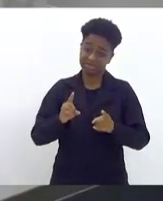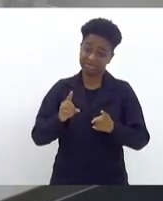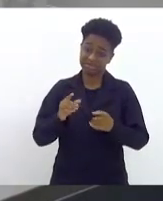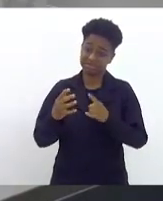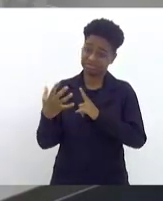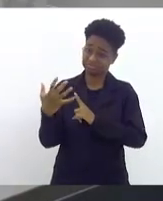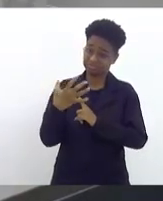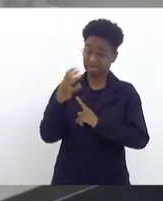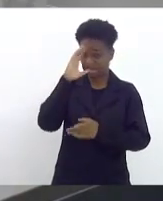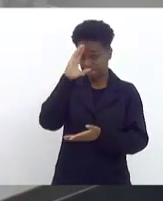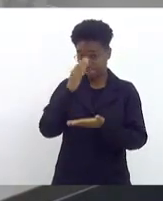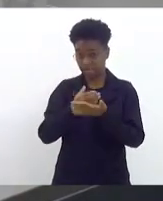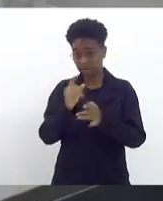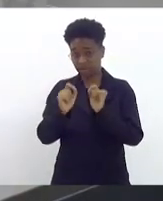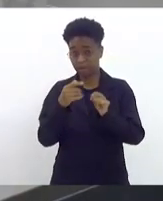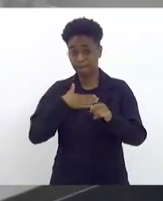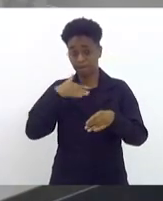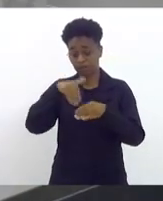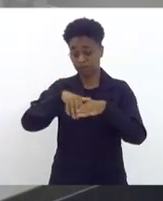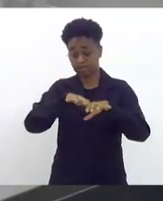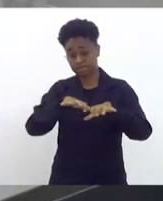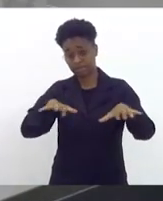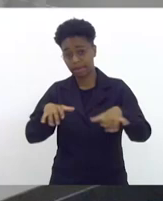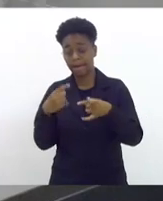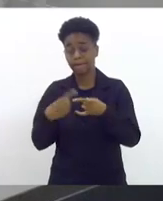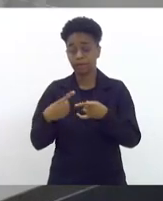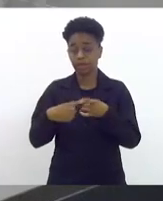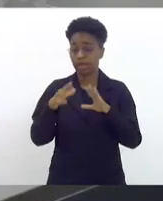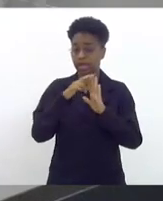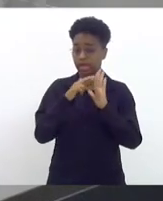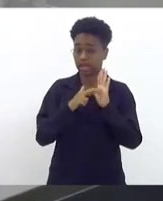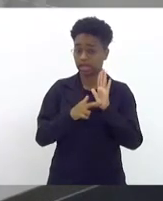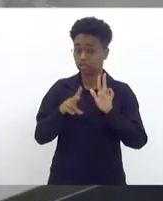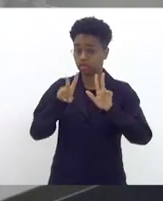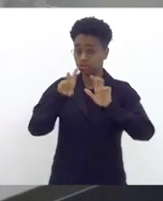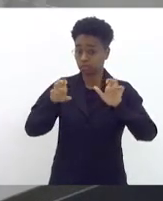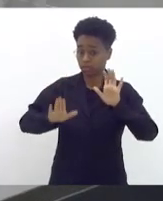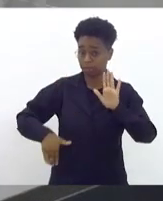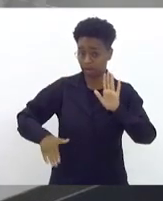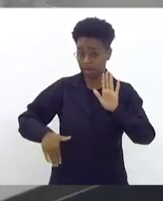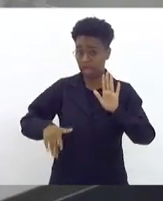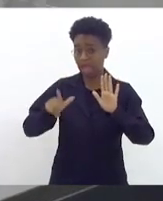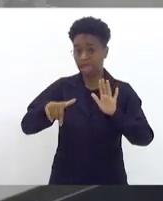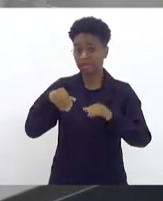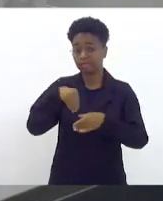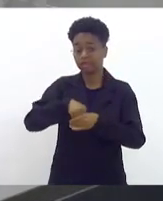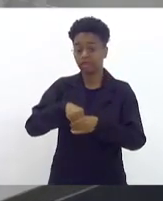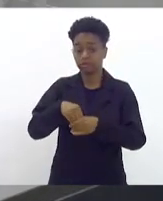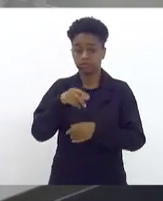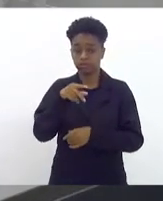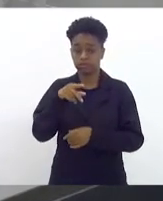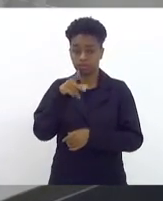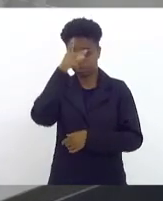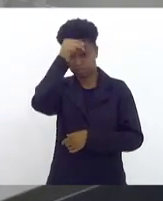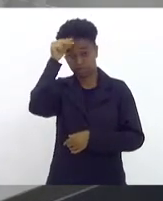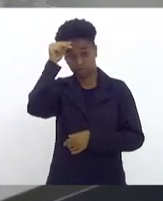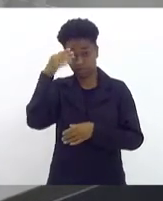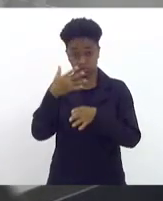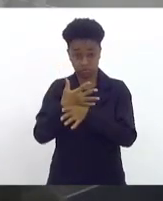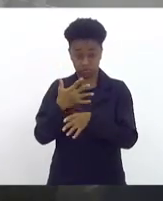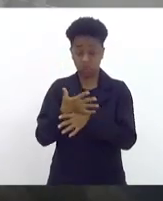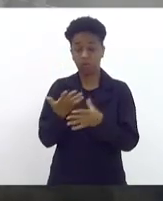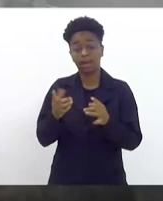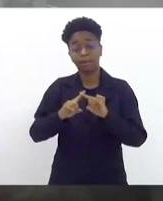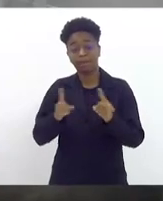eventualmente até em apartado porque a regulação sobre praia é diâmetro Municipal e não me parece que